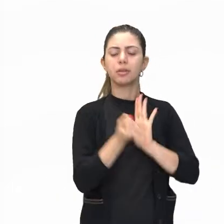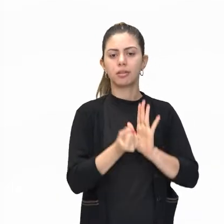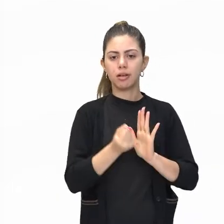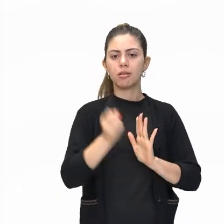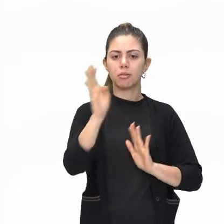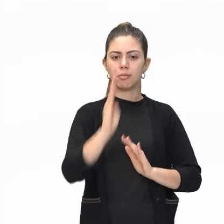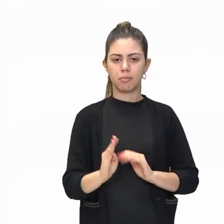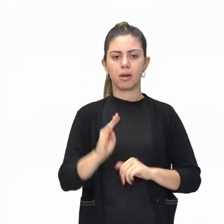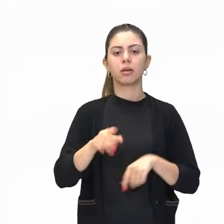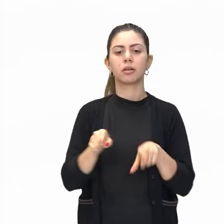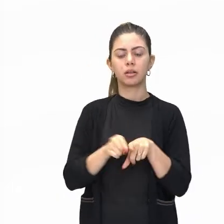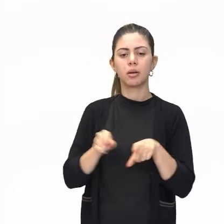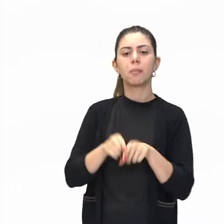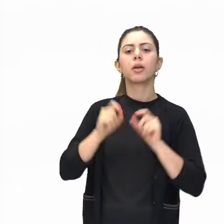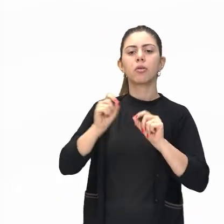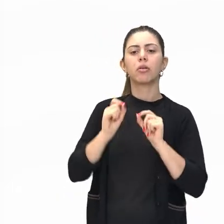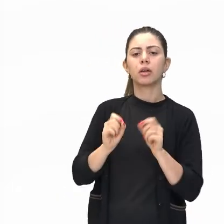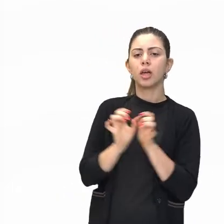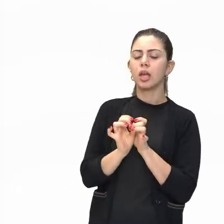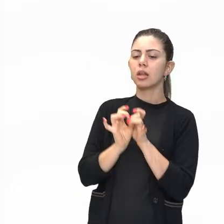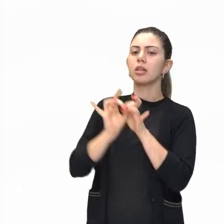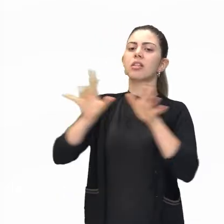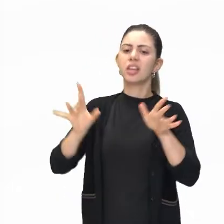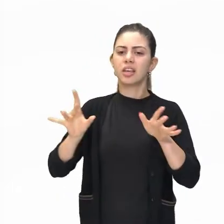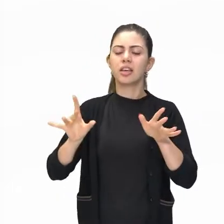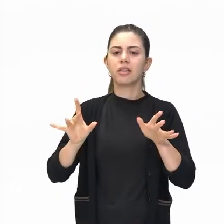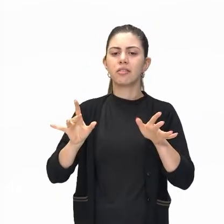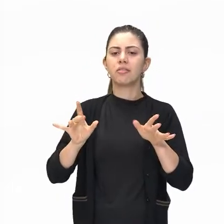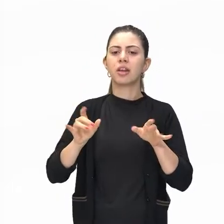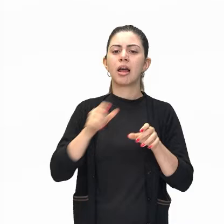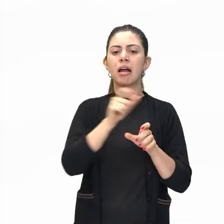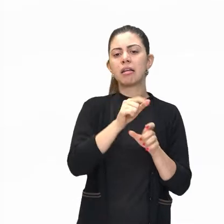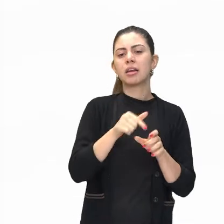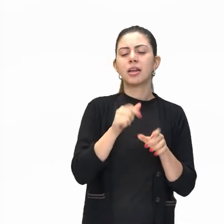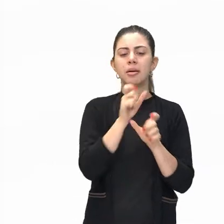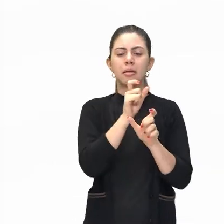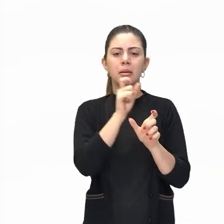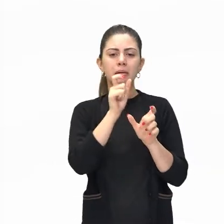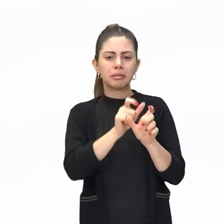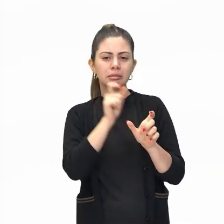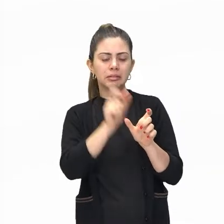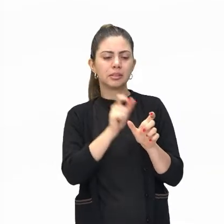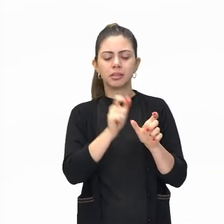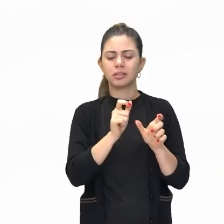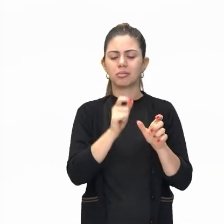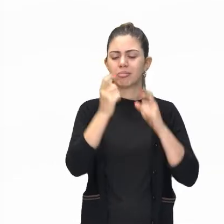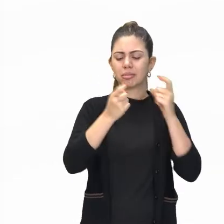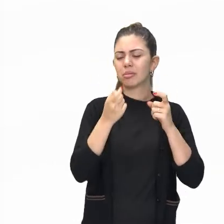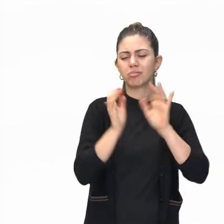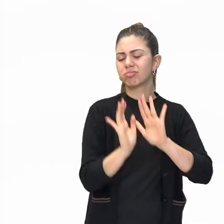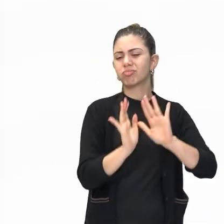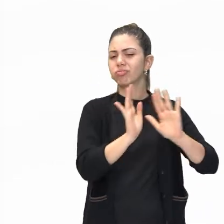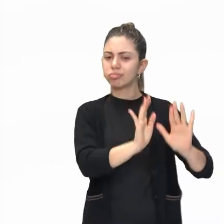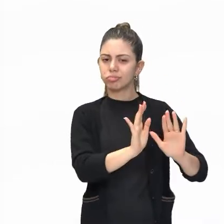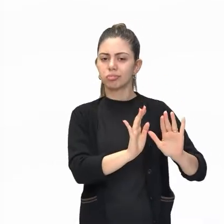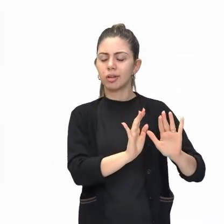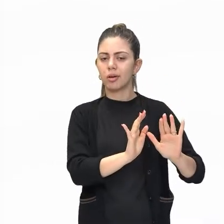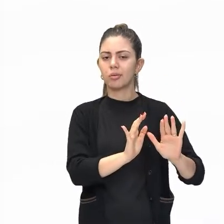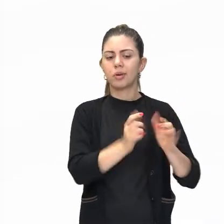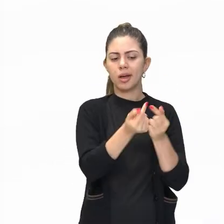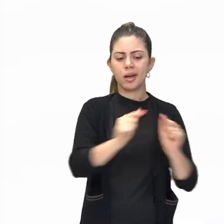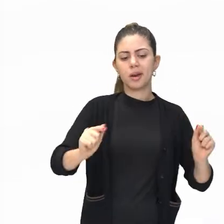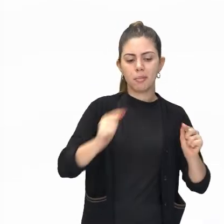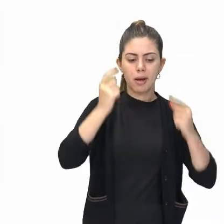nacional, maior liberdade formal, com rupturas da sintaxe. Então, eles não vão se preocupar muito ali com a